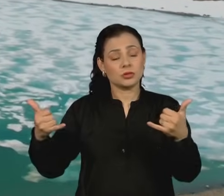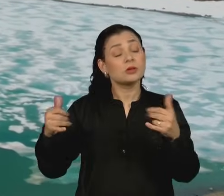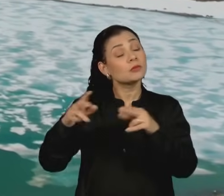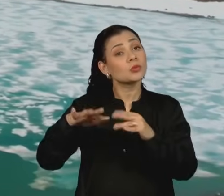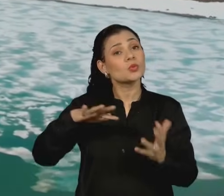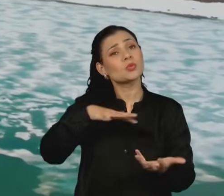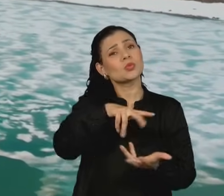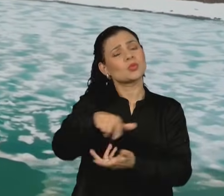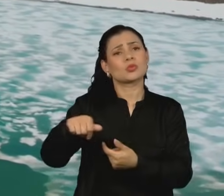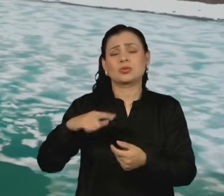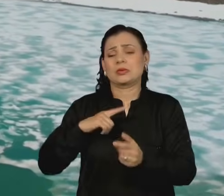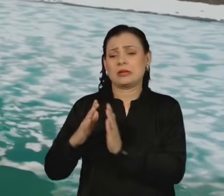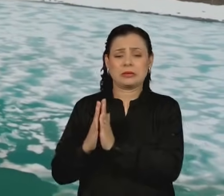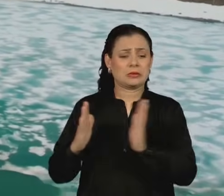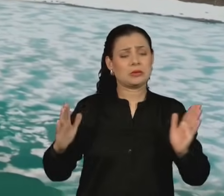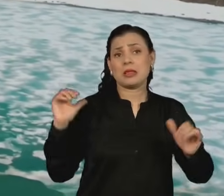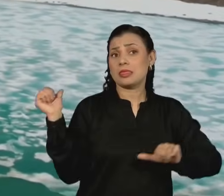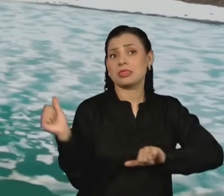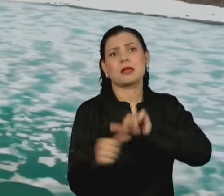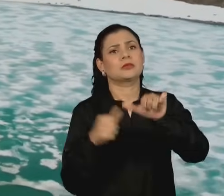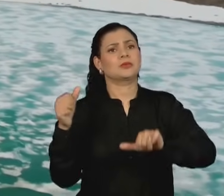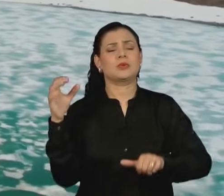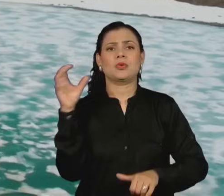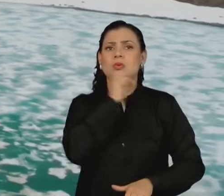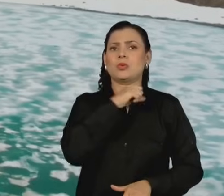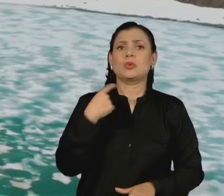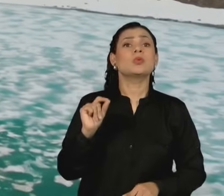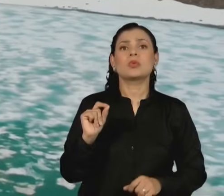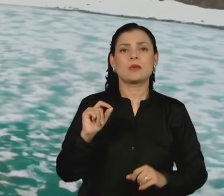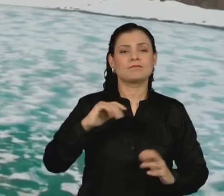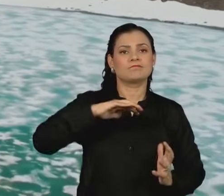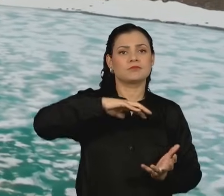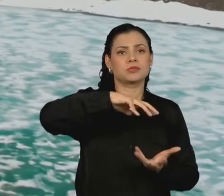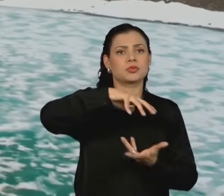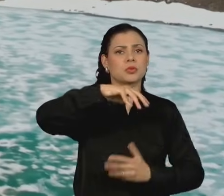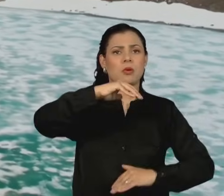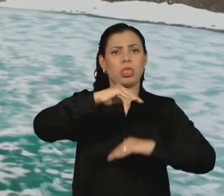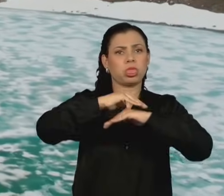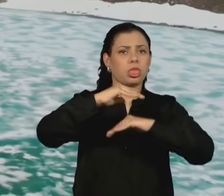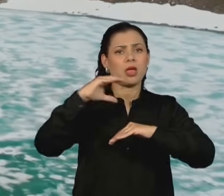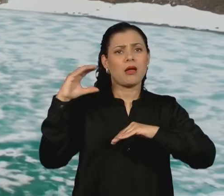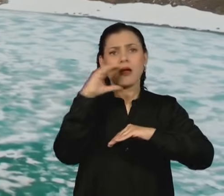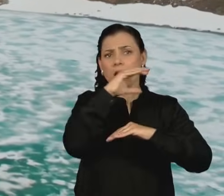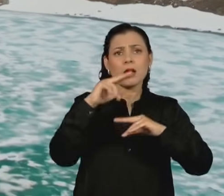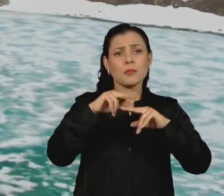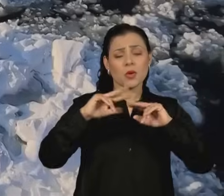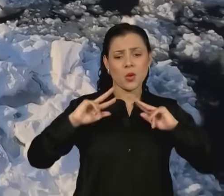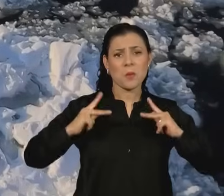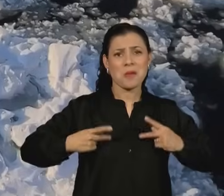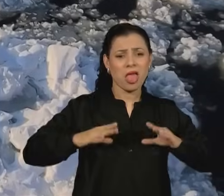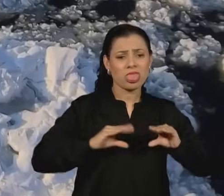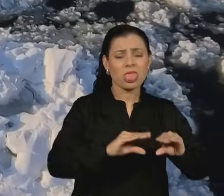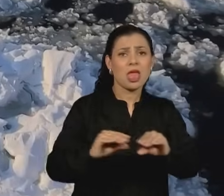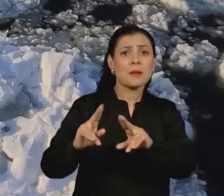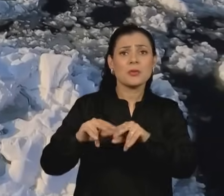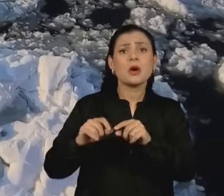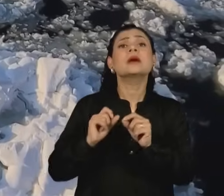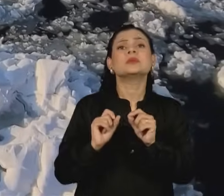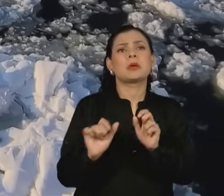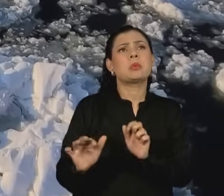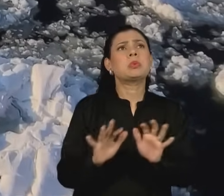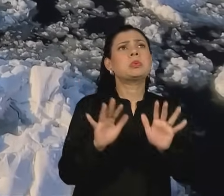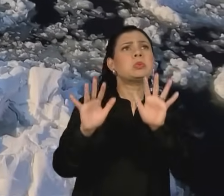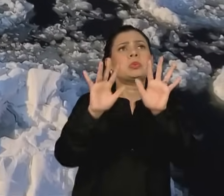uma grande e rápida transformação. O aquecimento global, provocado por ações humanas como a queima de